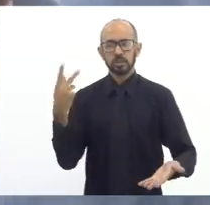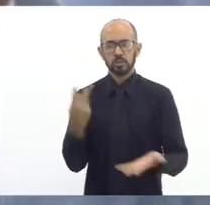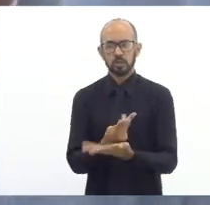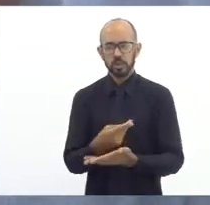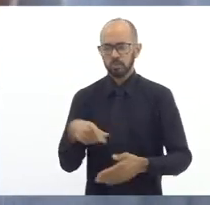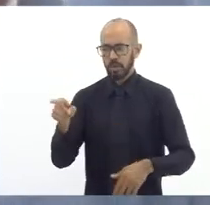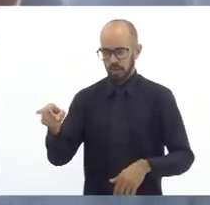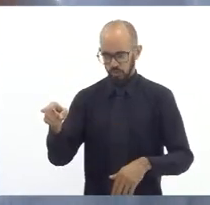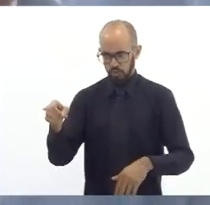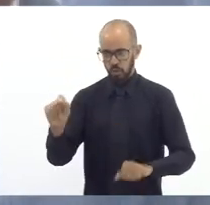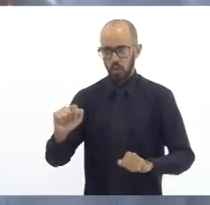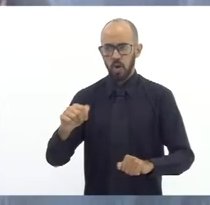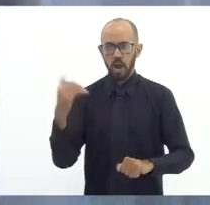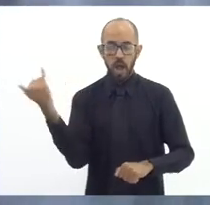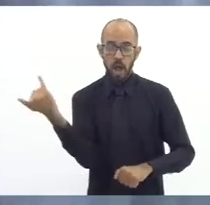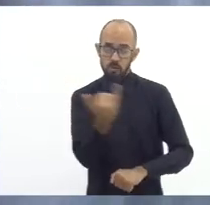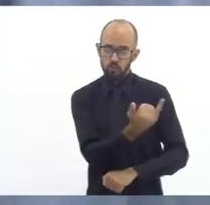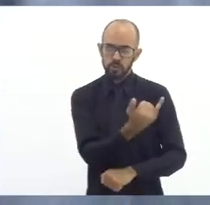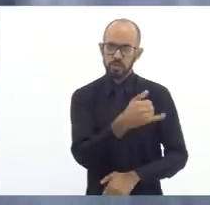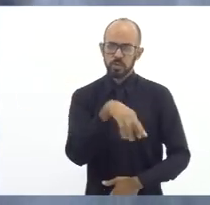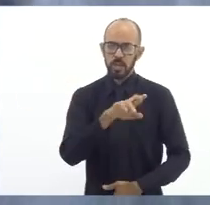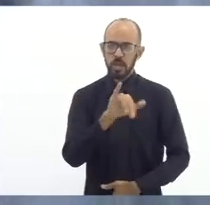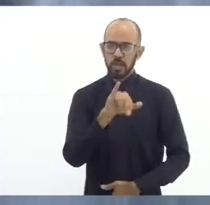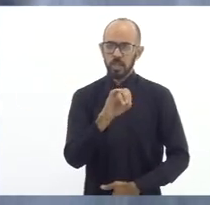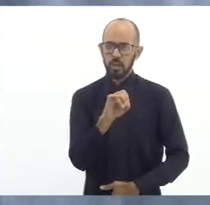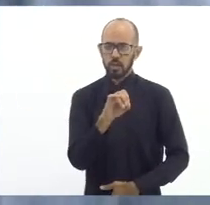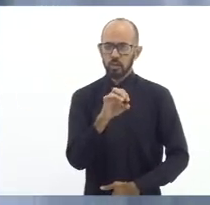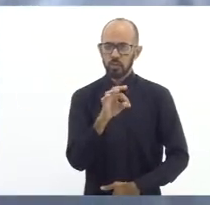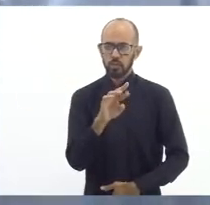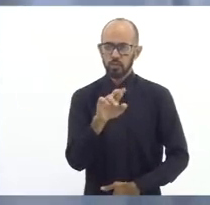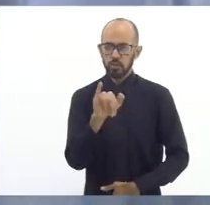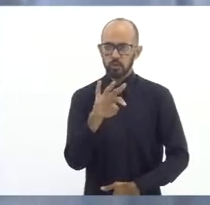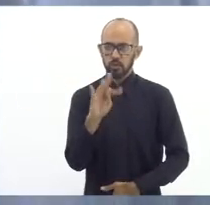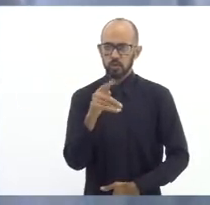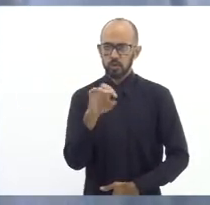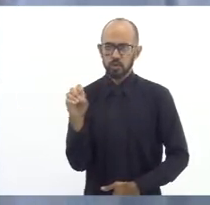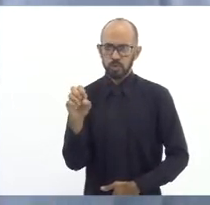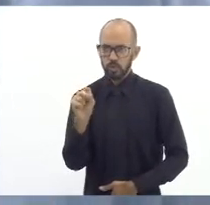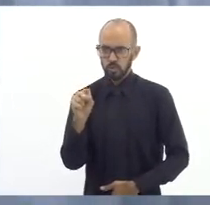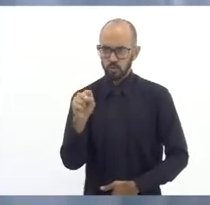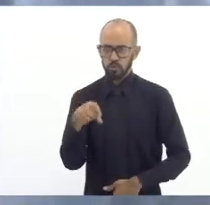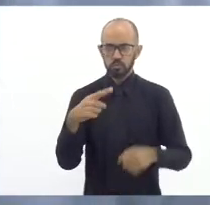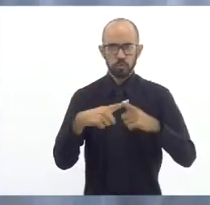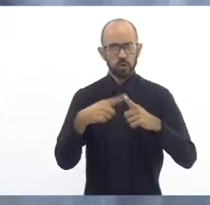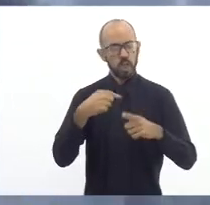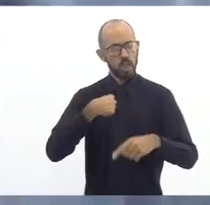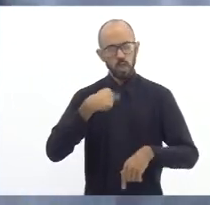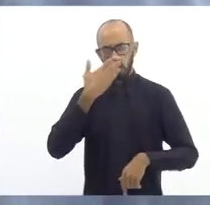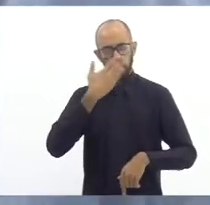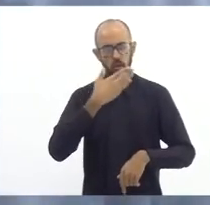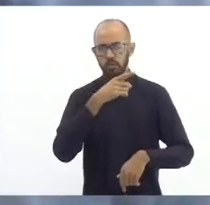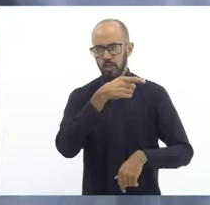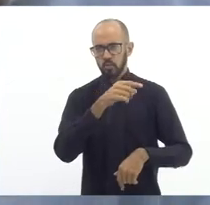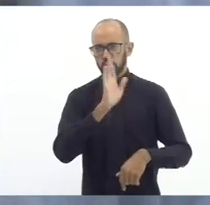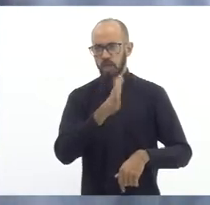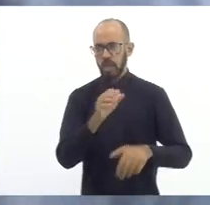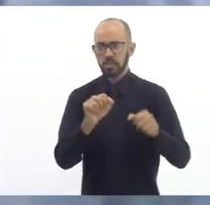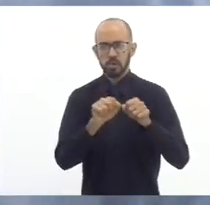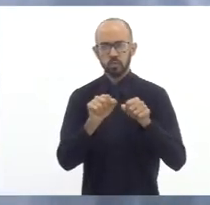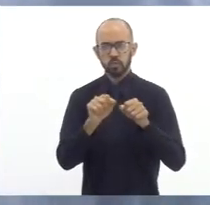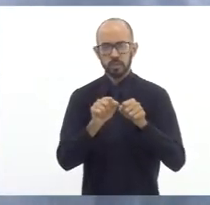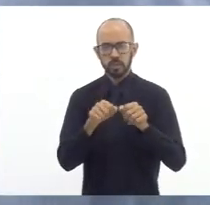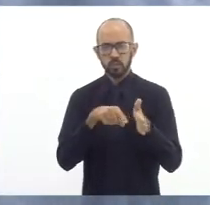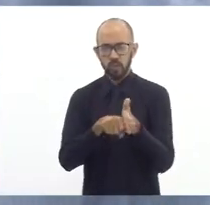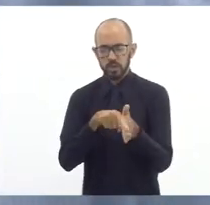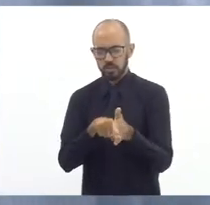comunique a Rio Trilhos que são nulas demissões, porque não é isso que eu estou vendo. Já estão todos fazendo anos para